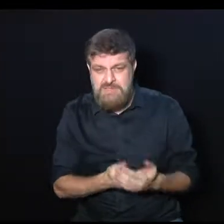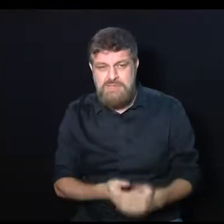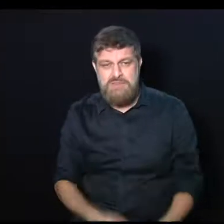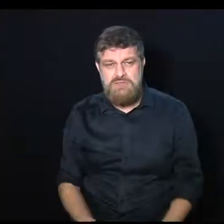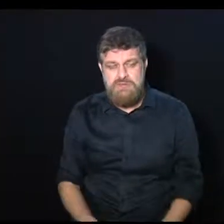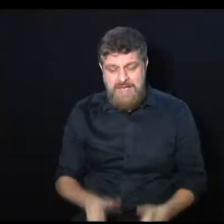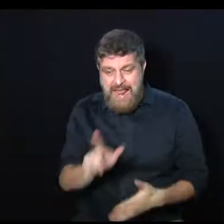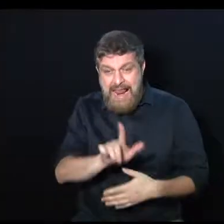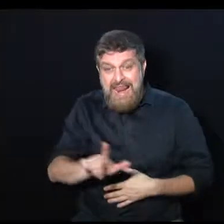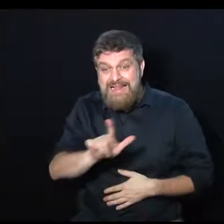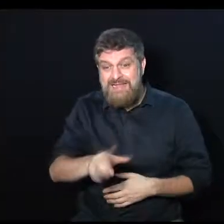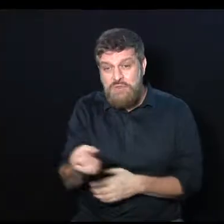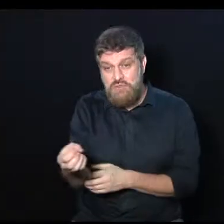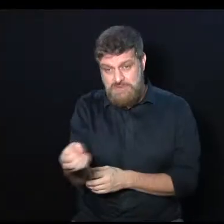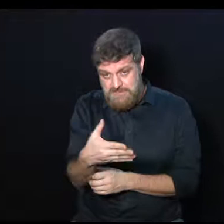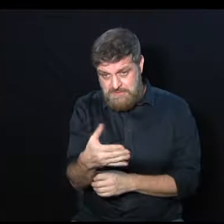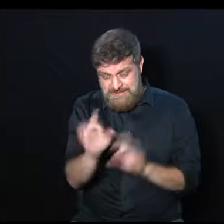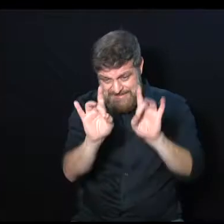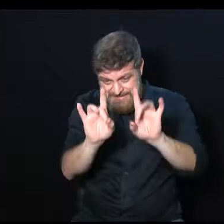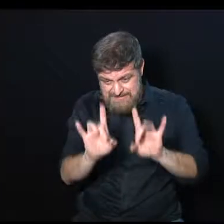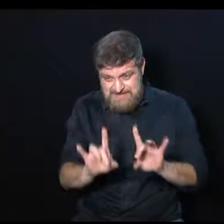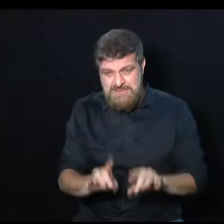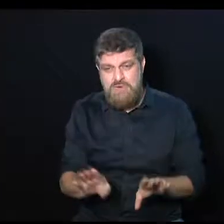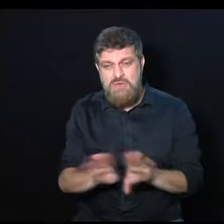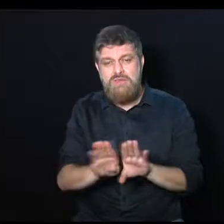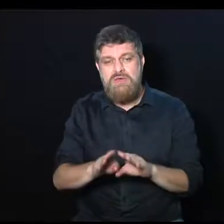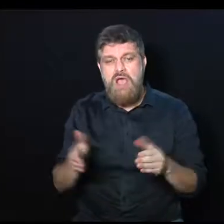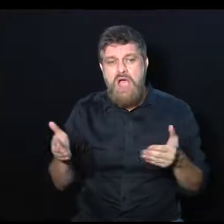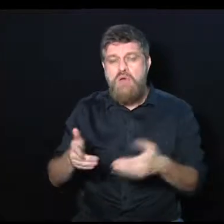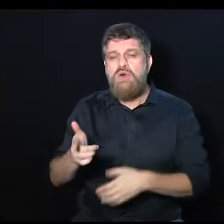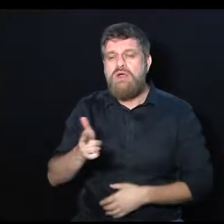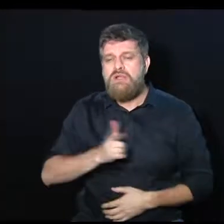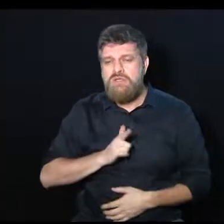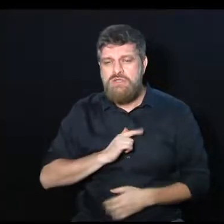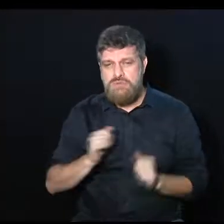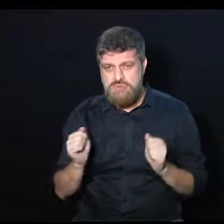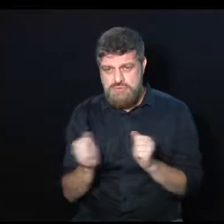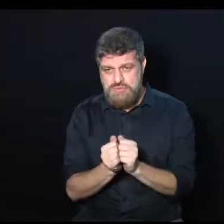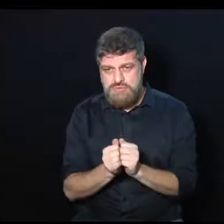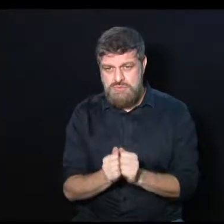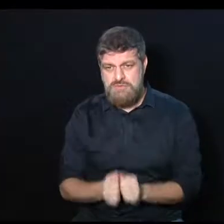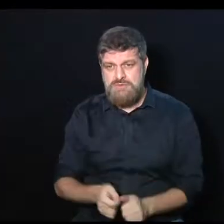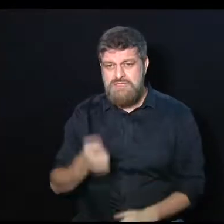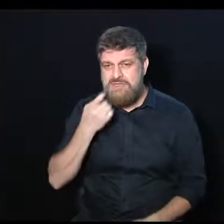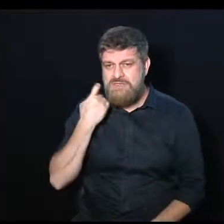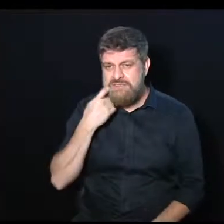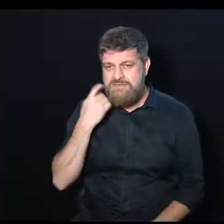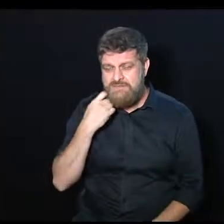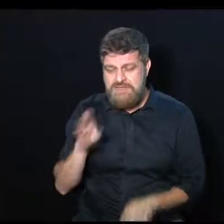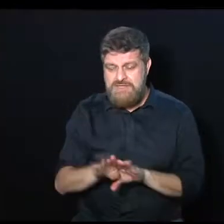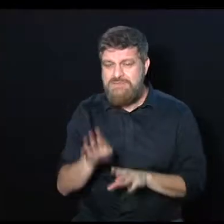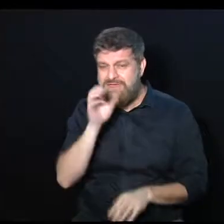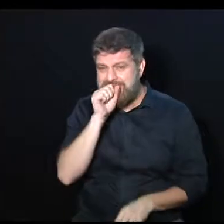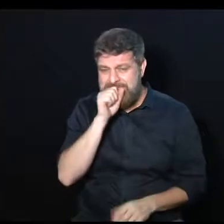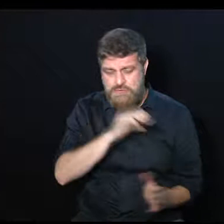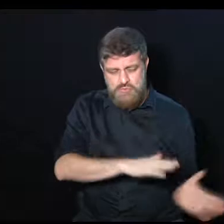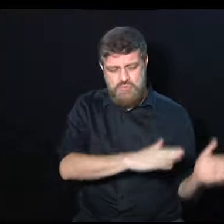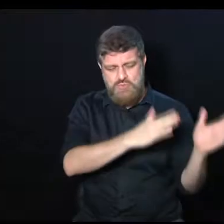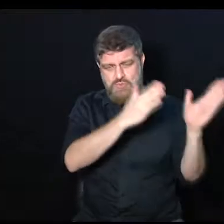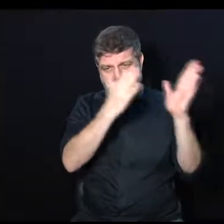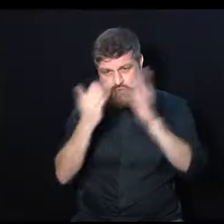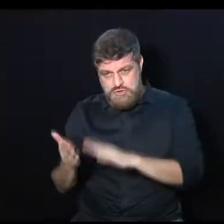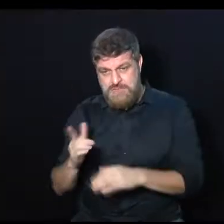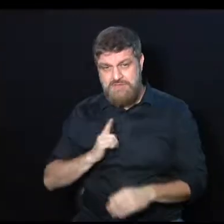literatura especializada. Nós temos agora, coincidentemente, essa sexta-feira e sábado o dia inteiro, uma jornada